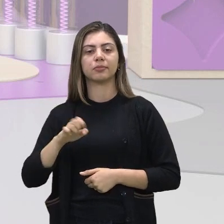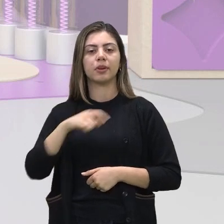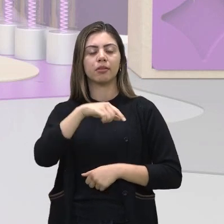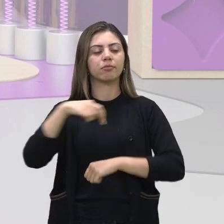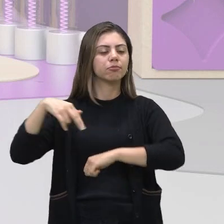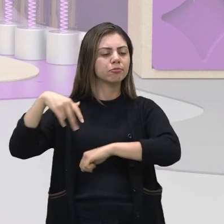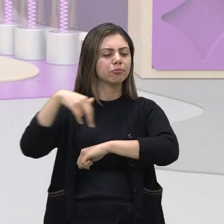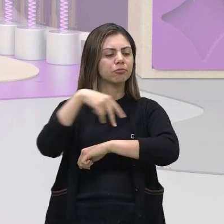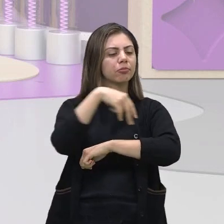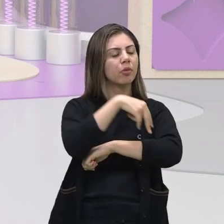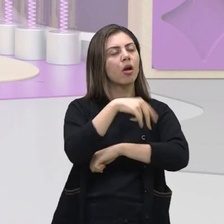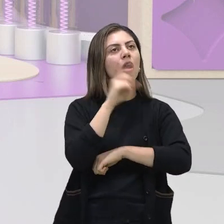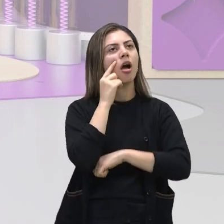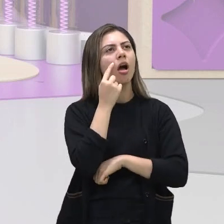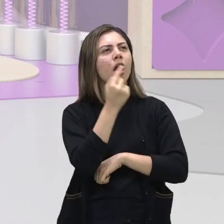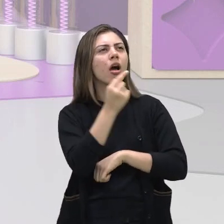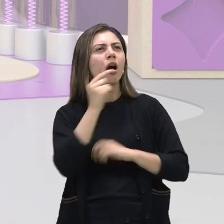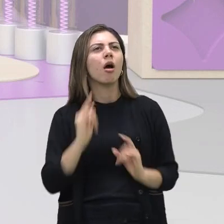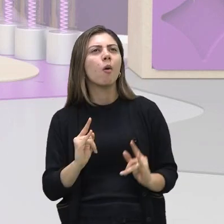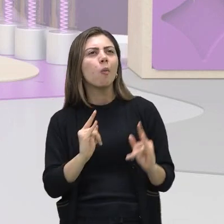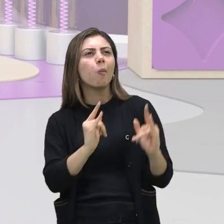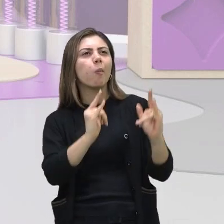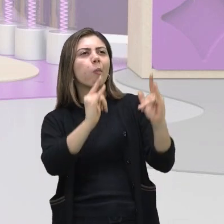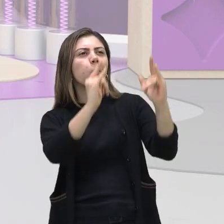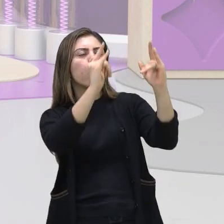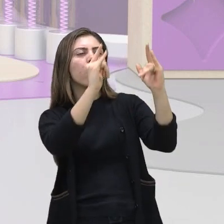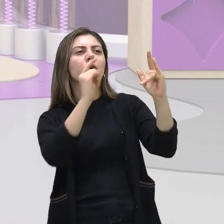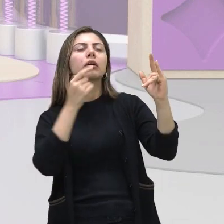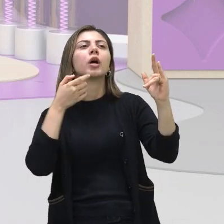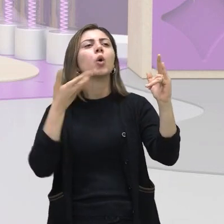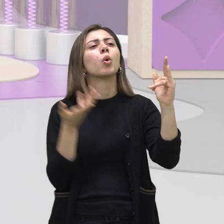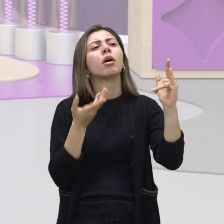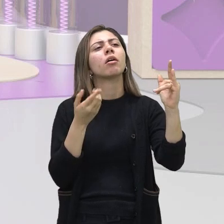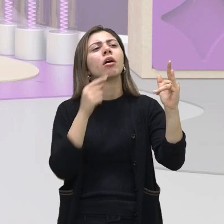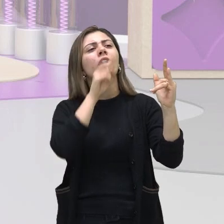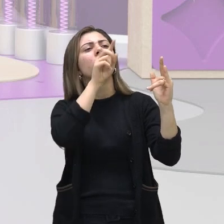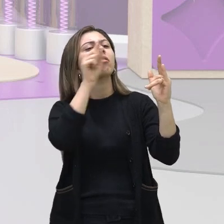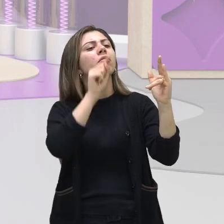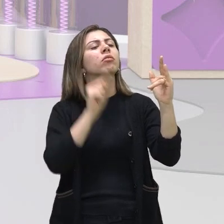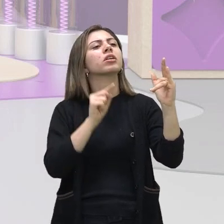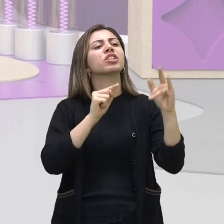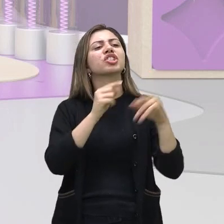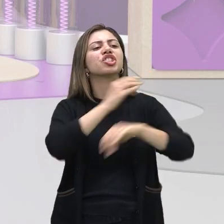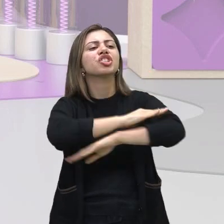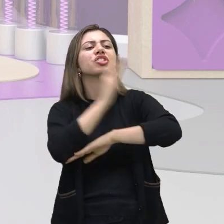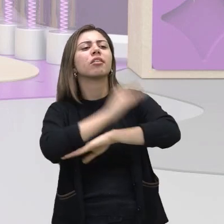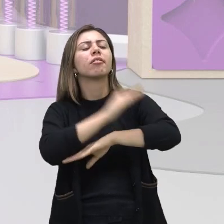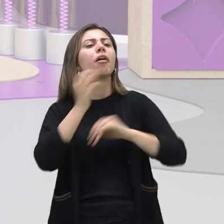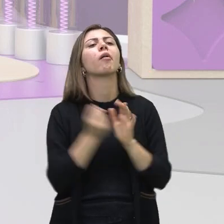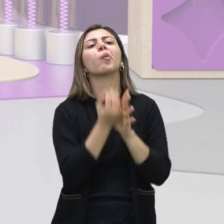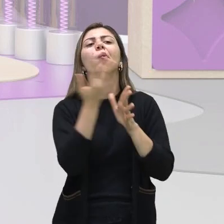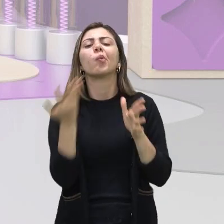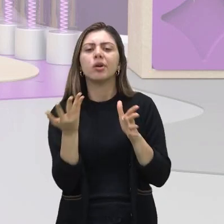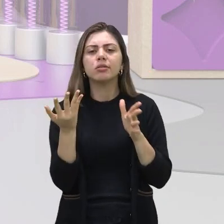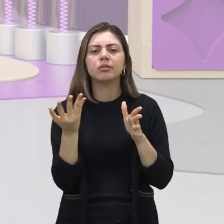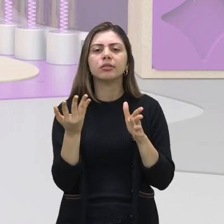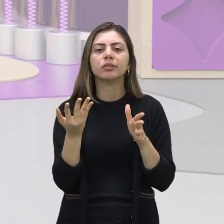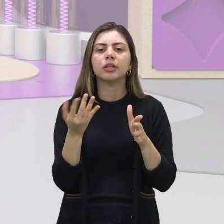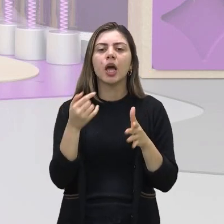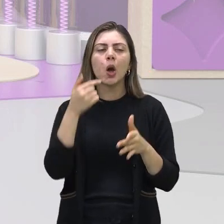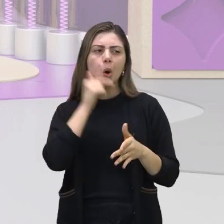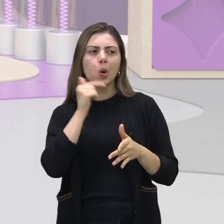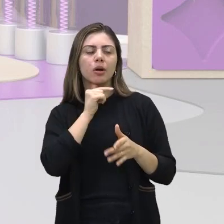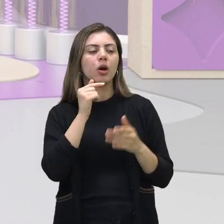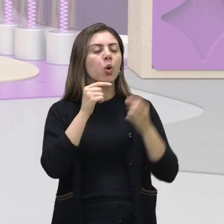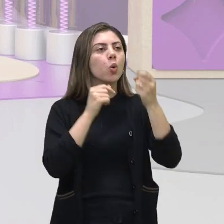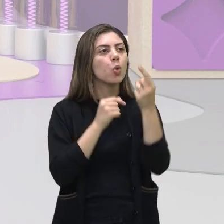ver um prédio. Ele fica interessado em saber a quantidade de janelas da fachada. Será que ele contará